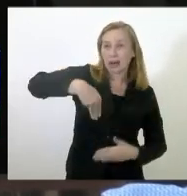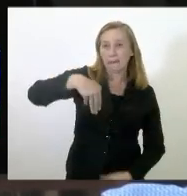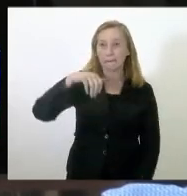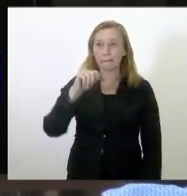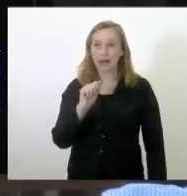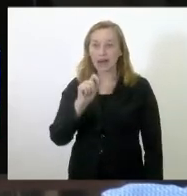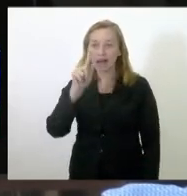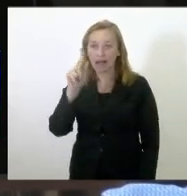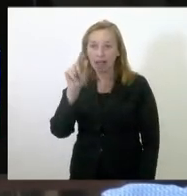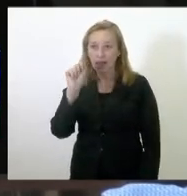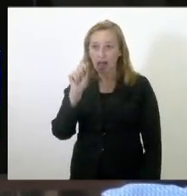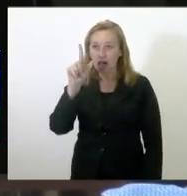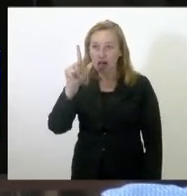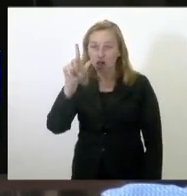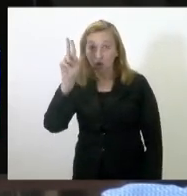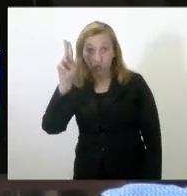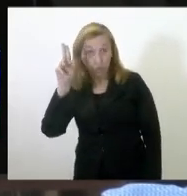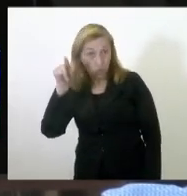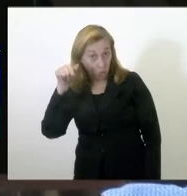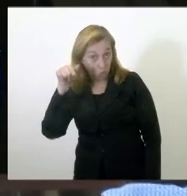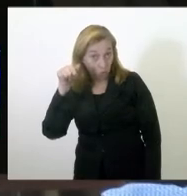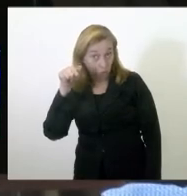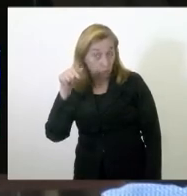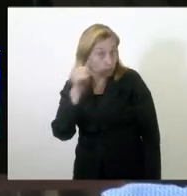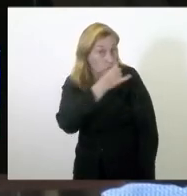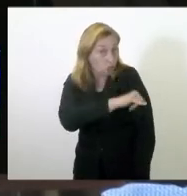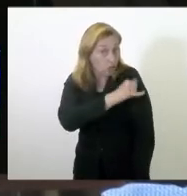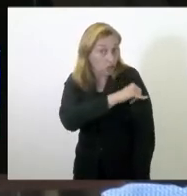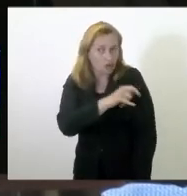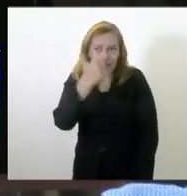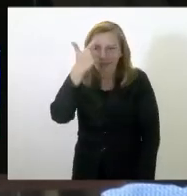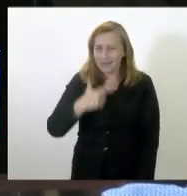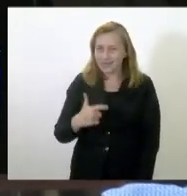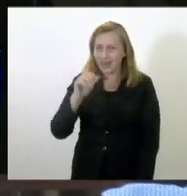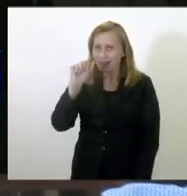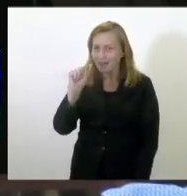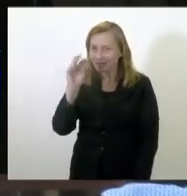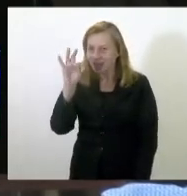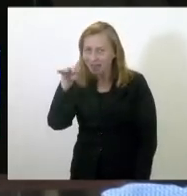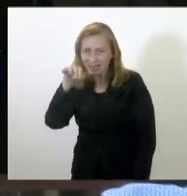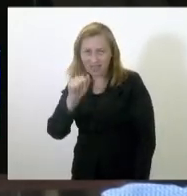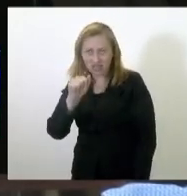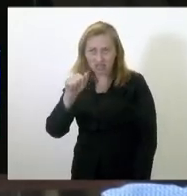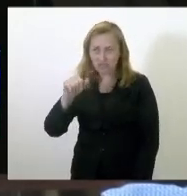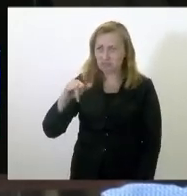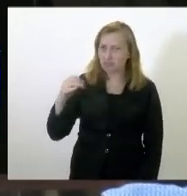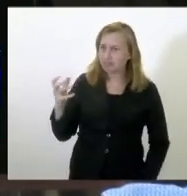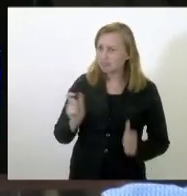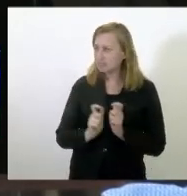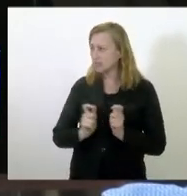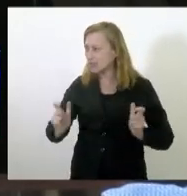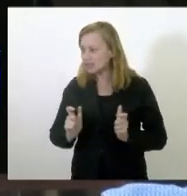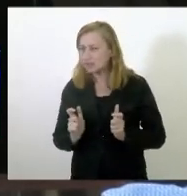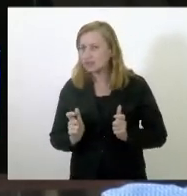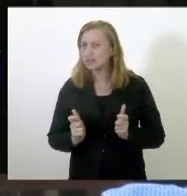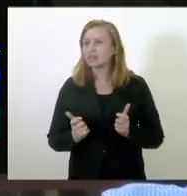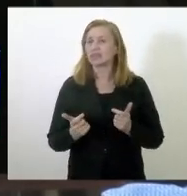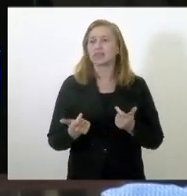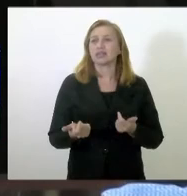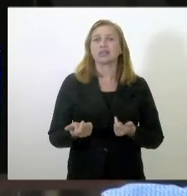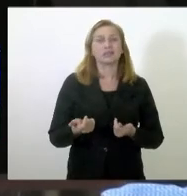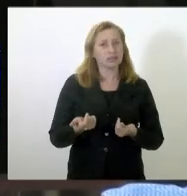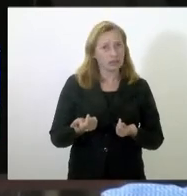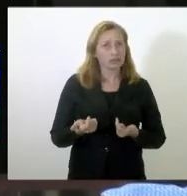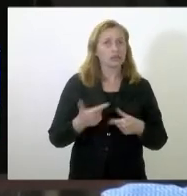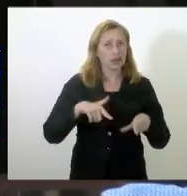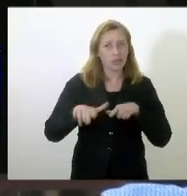Ser atacadista nesse estado é um grande negócio. Quem é o atacadista, afinal?